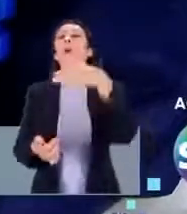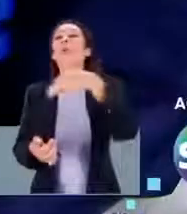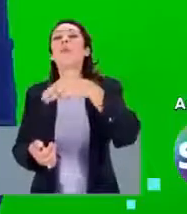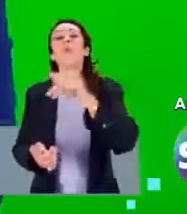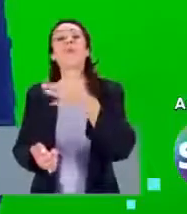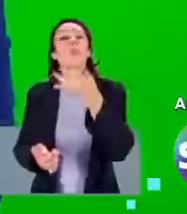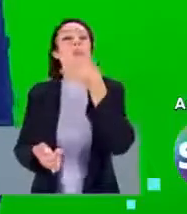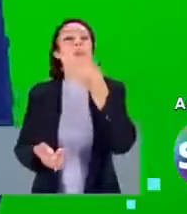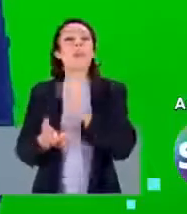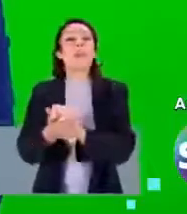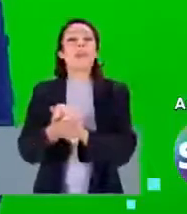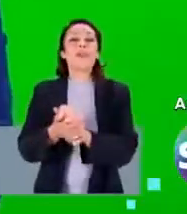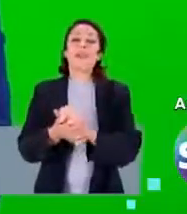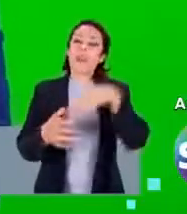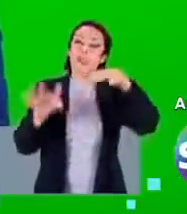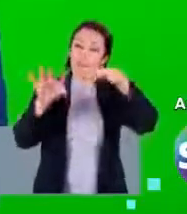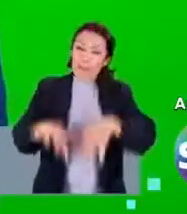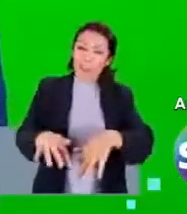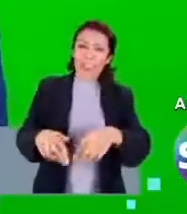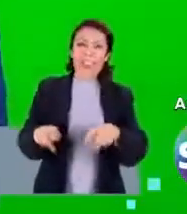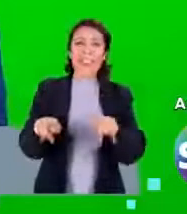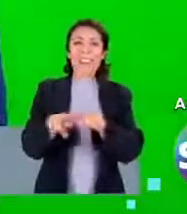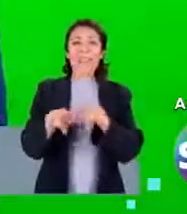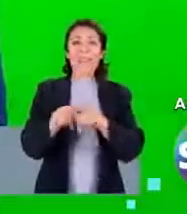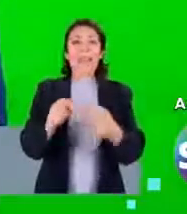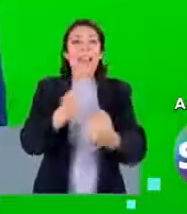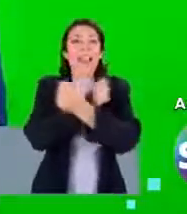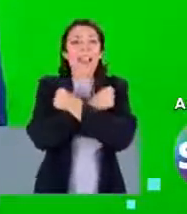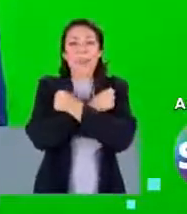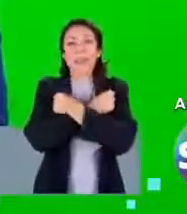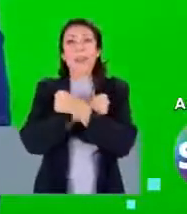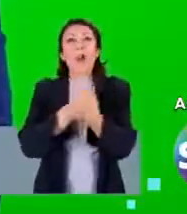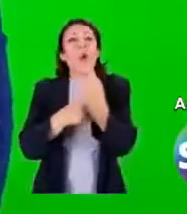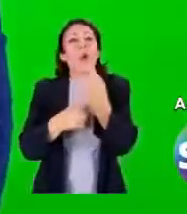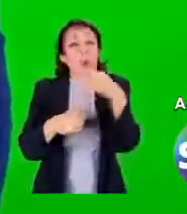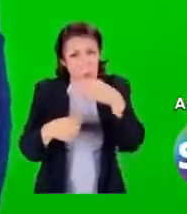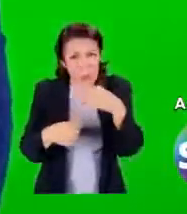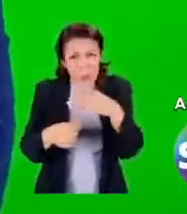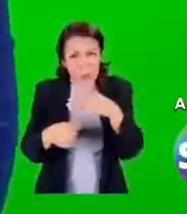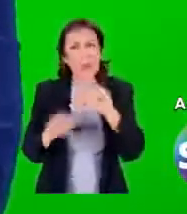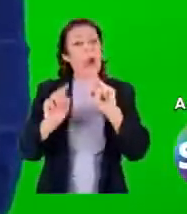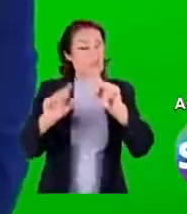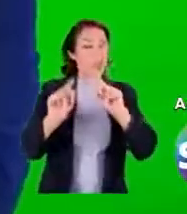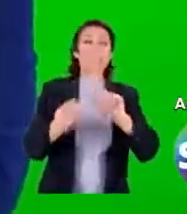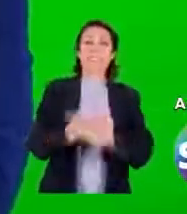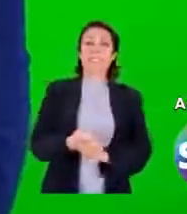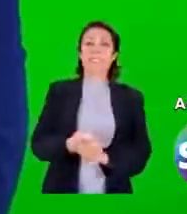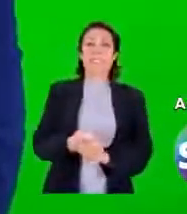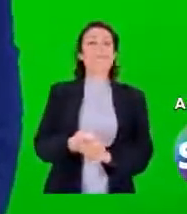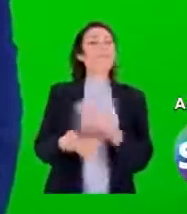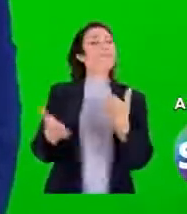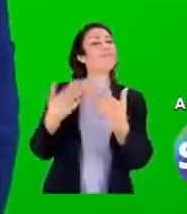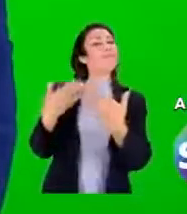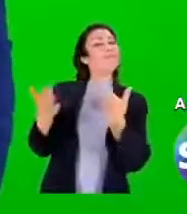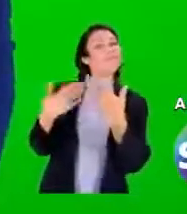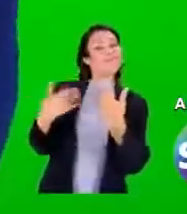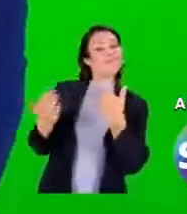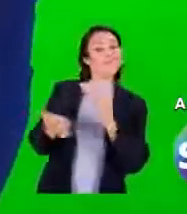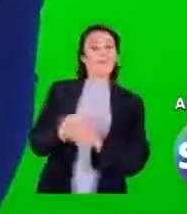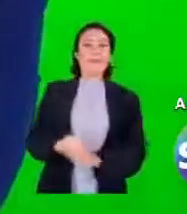e dar um abraço um minuto e pouquinho tá bom então porque